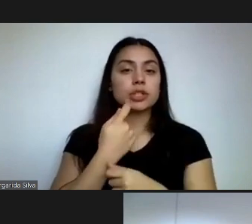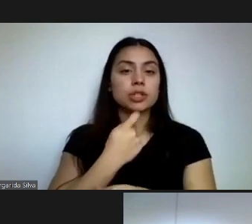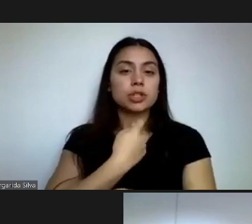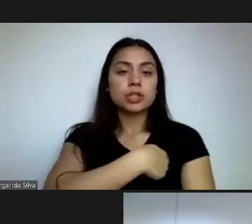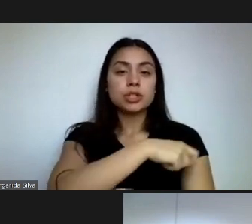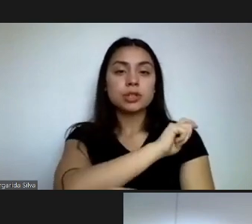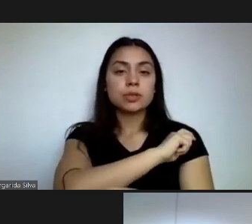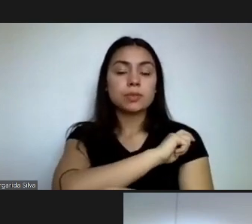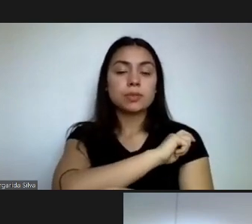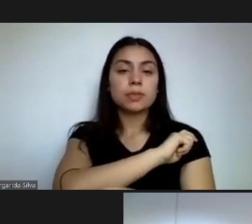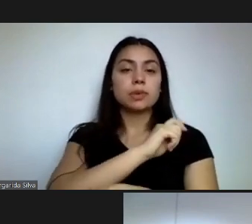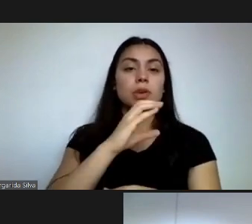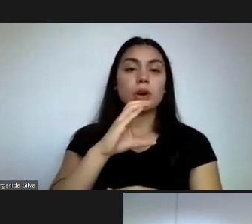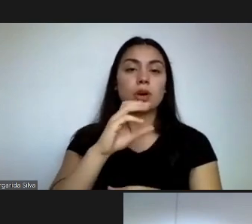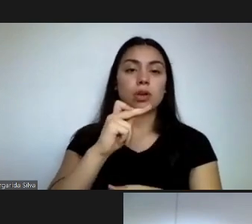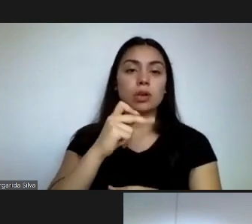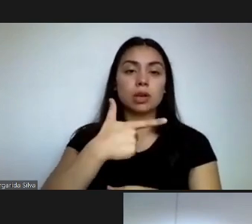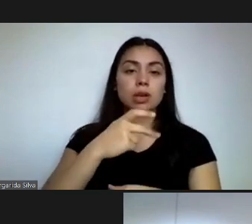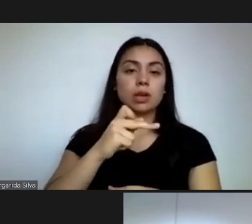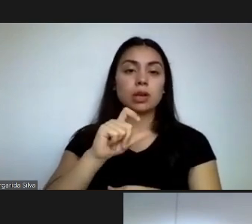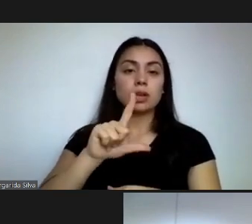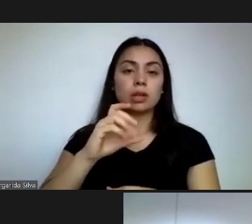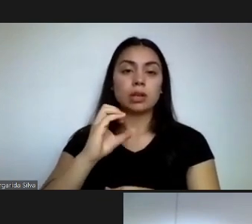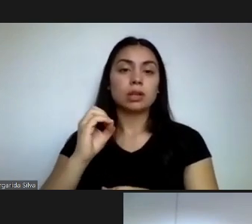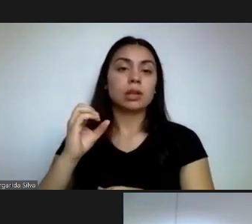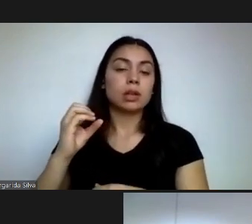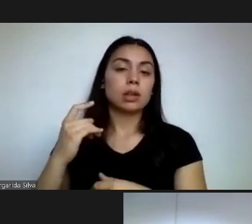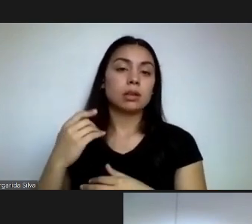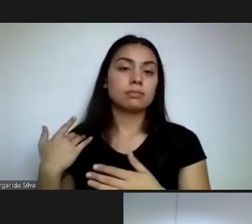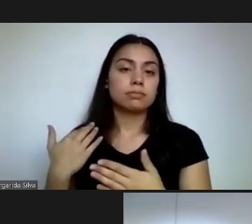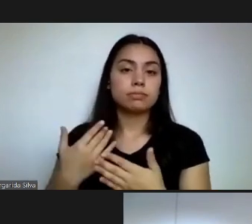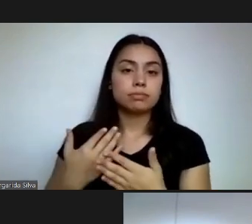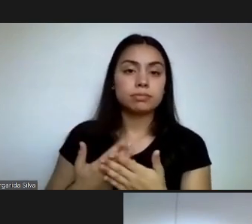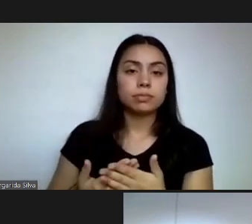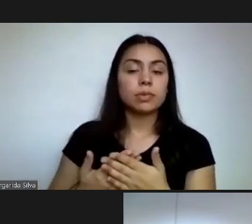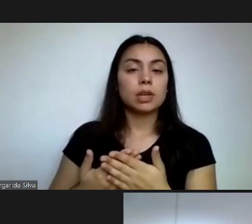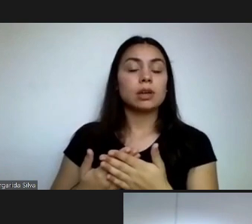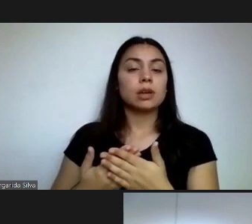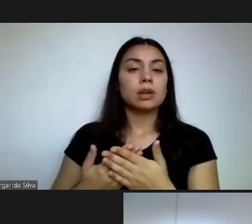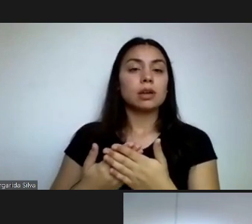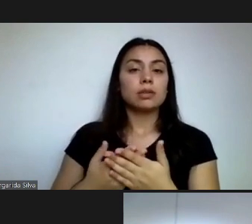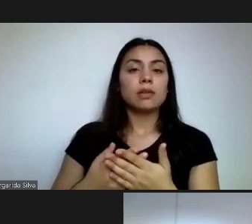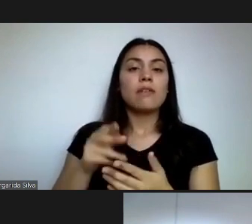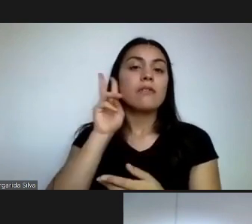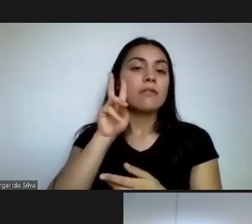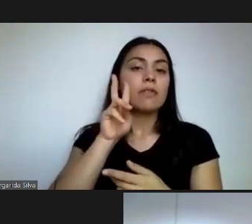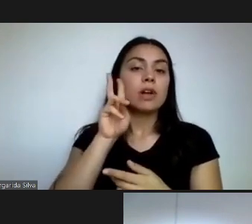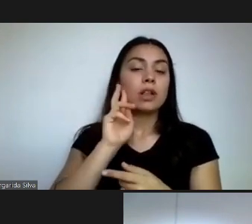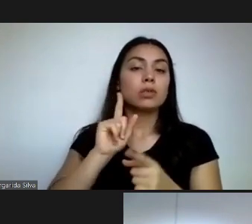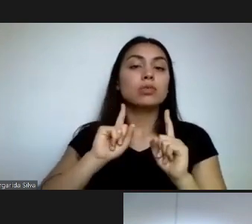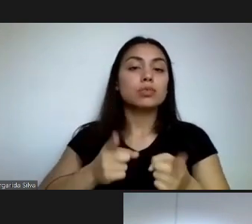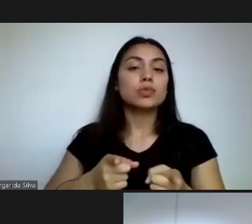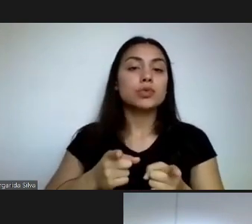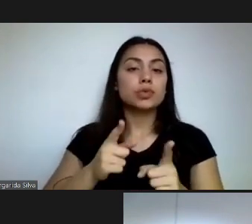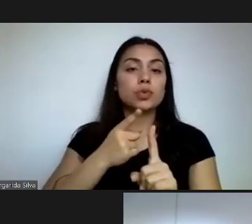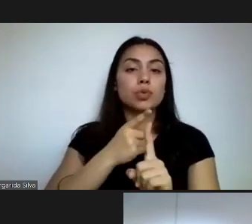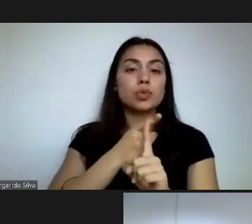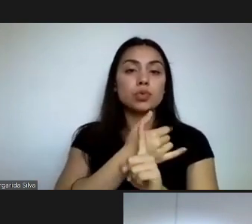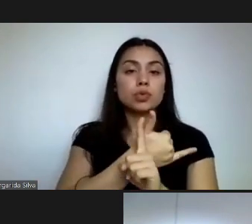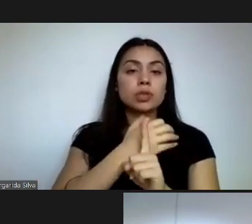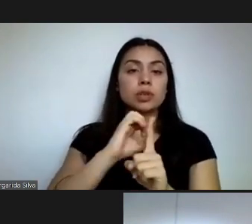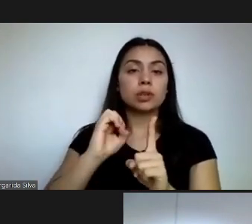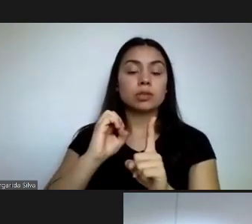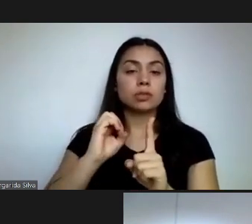línguas que só começaram a ser efetivamente padronizadas, como existem hoje, no início do século XX, né? Portanto, a padronização das línguas e a